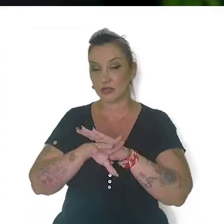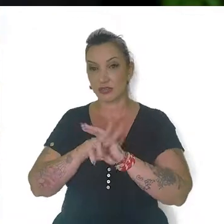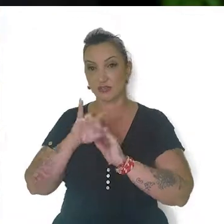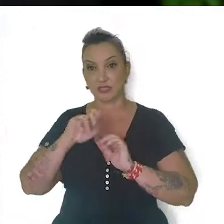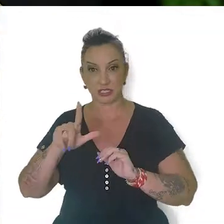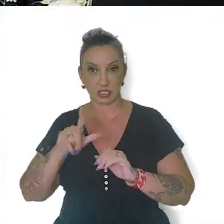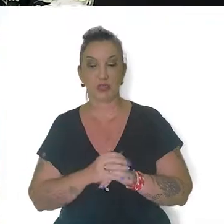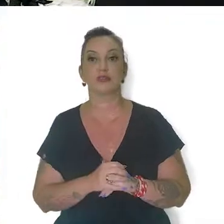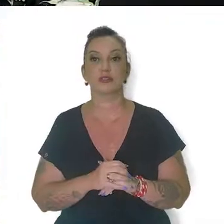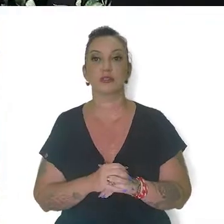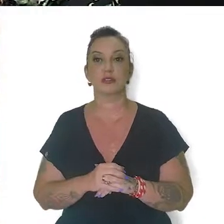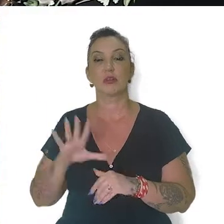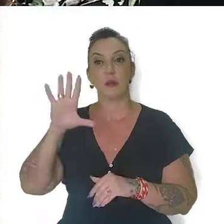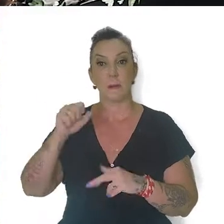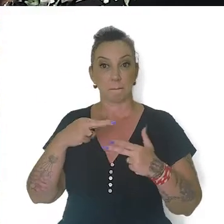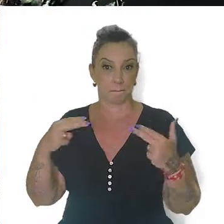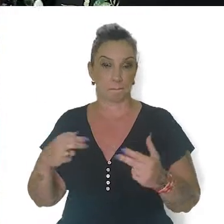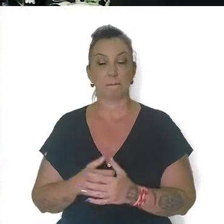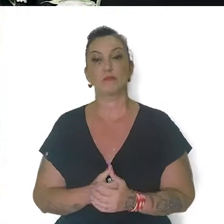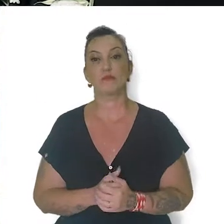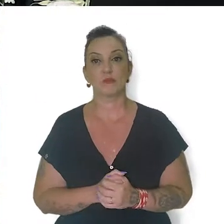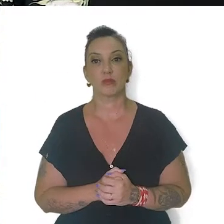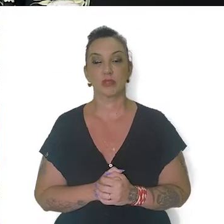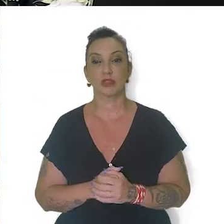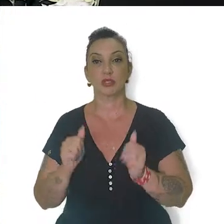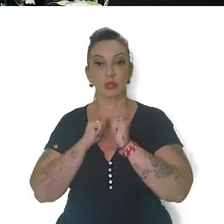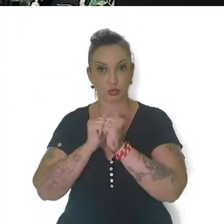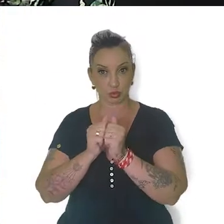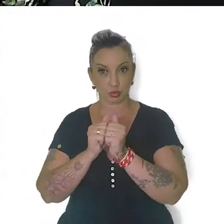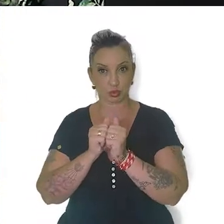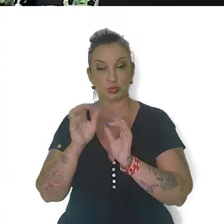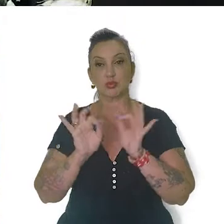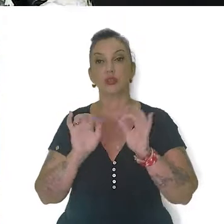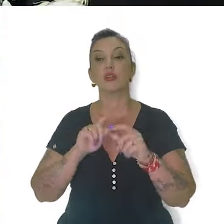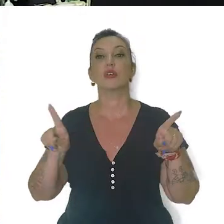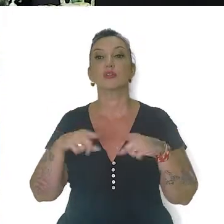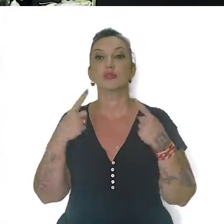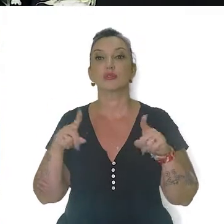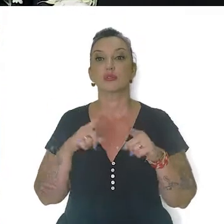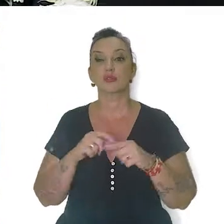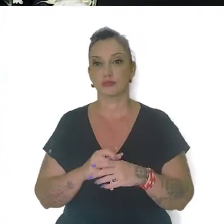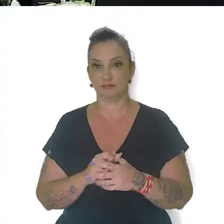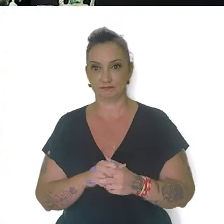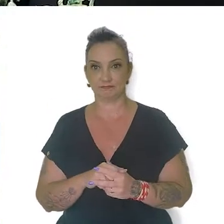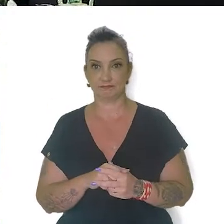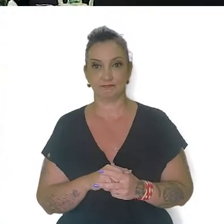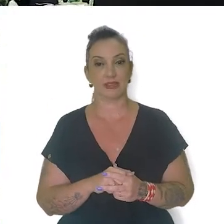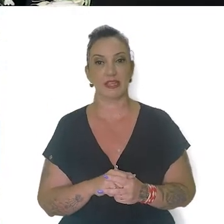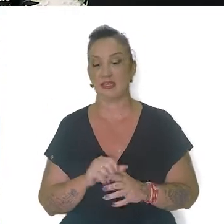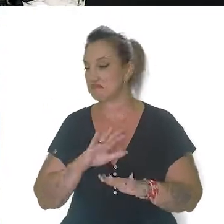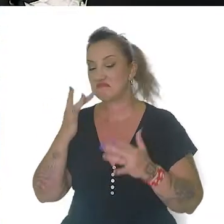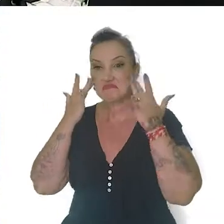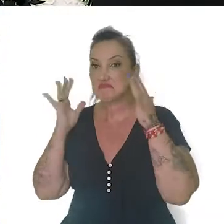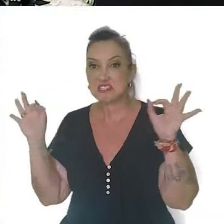colecionador de vinil, fui lá, peguei a coleção do meu irmão de vinil. Fui junto com ele separando, falei: o que, que eu vou tocar? Comecei tocando Miami Bass,